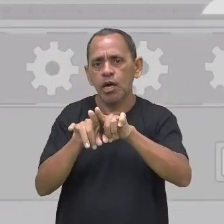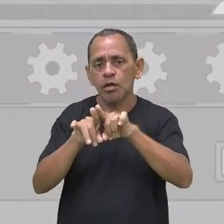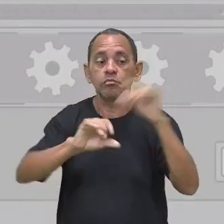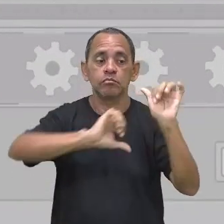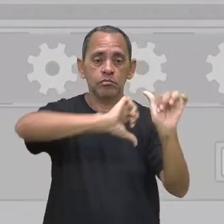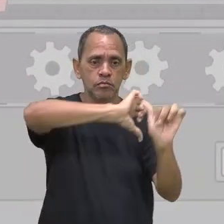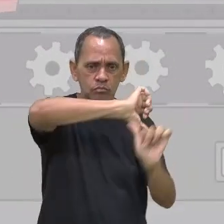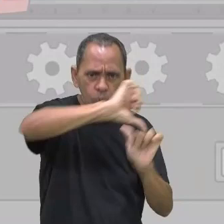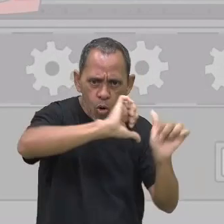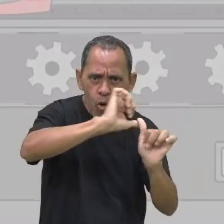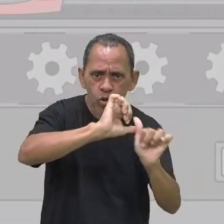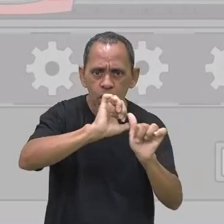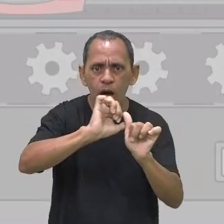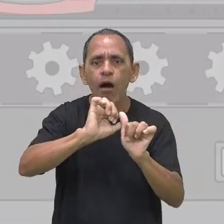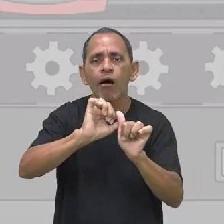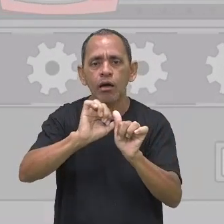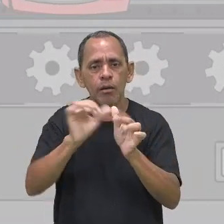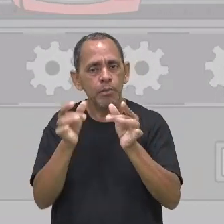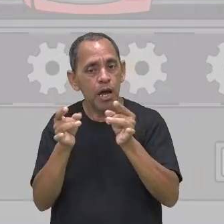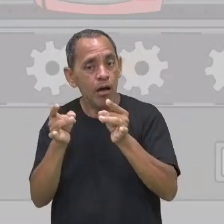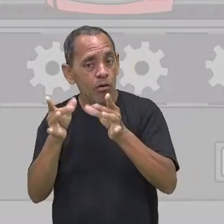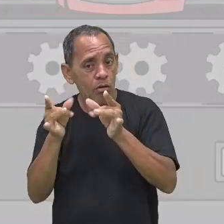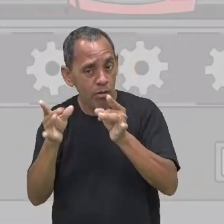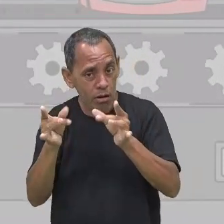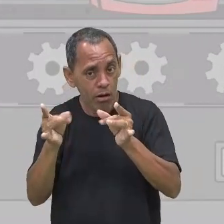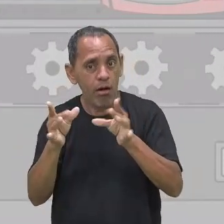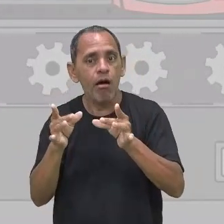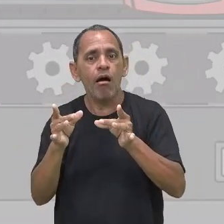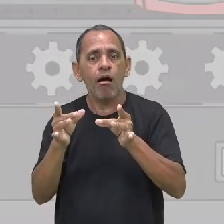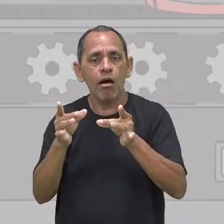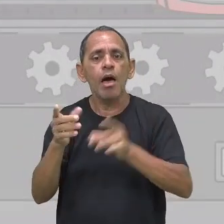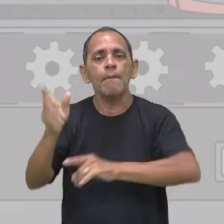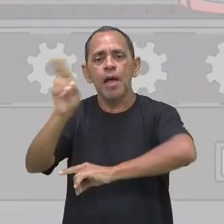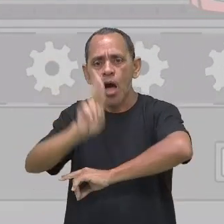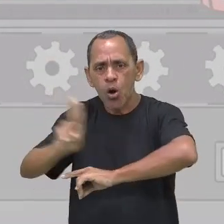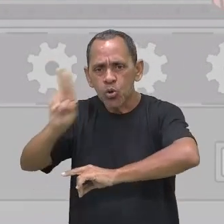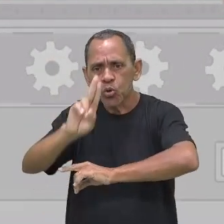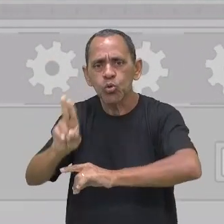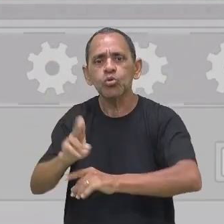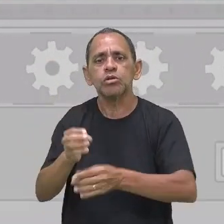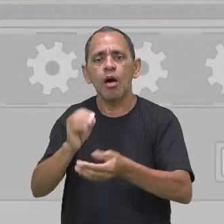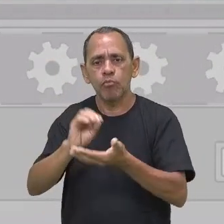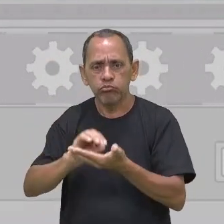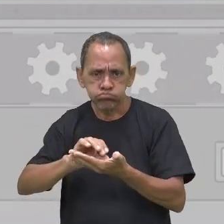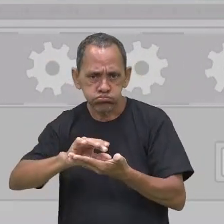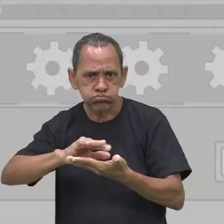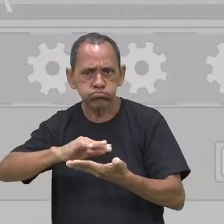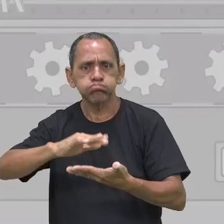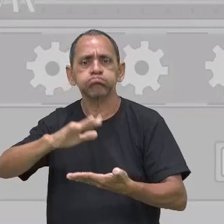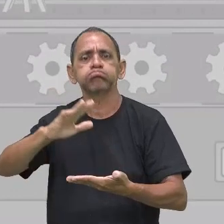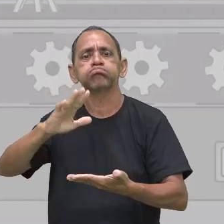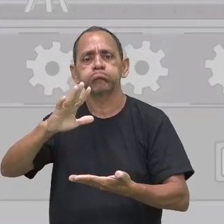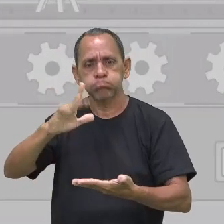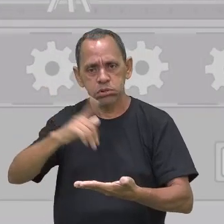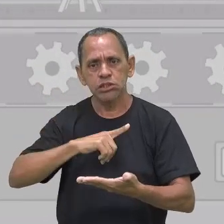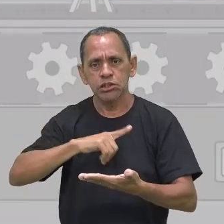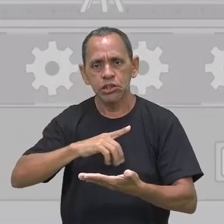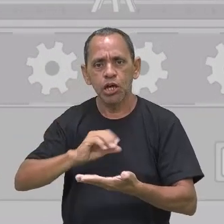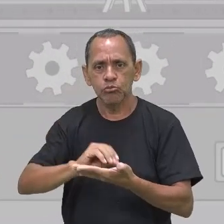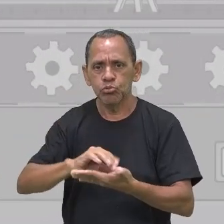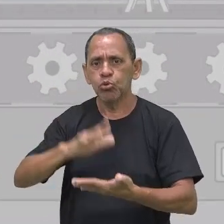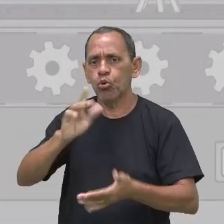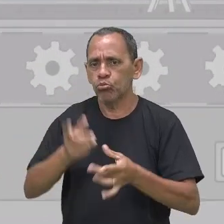isso em mercadoria, mercantiliza, transforma em bem de consumo. E a arte que tinha